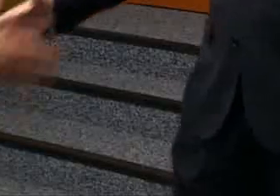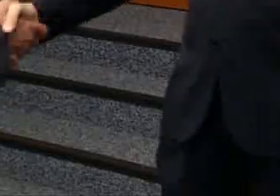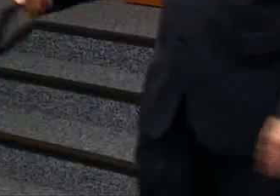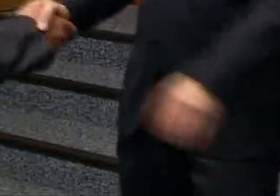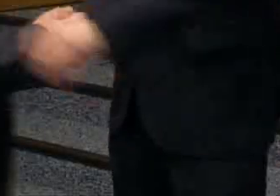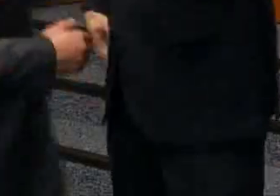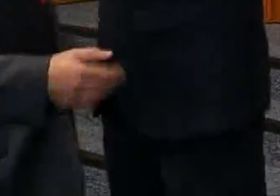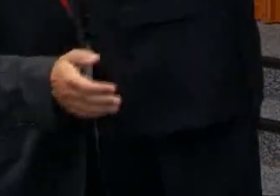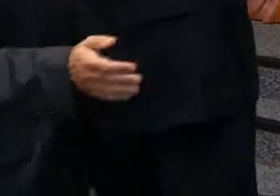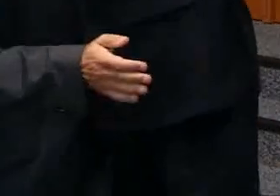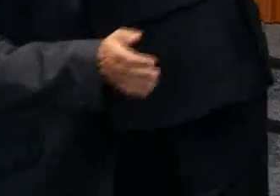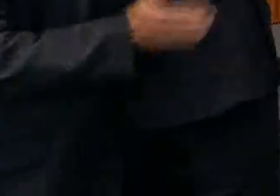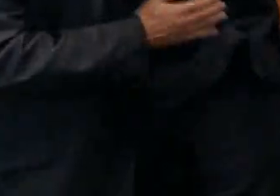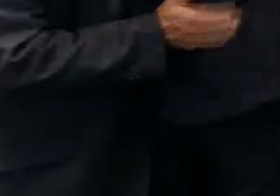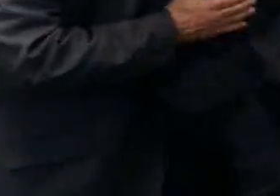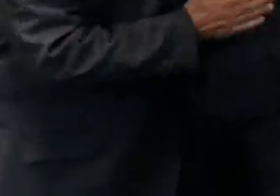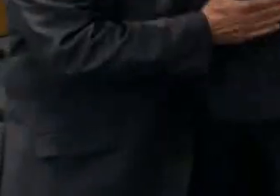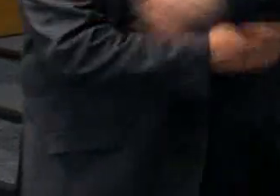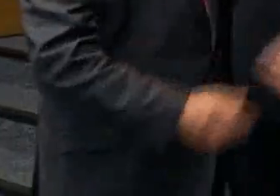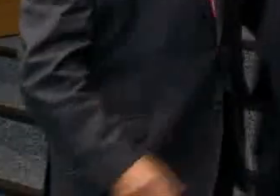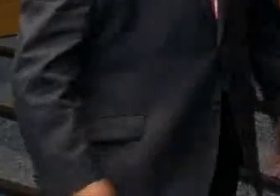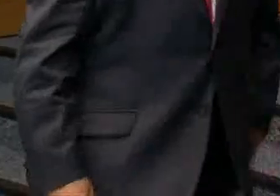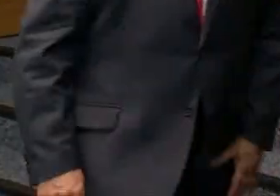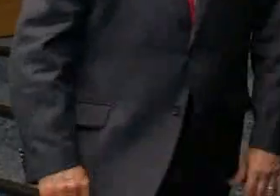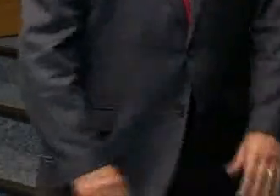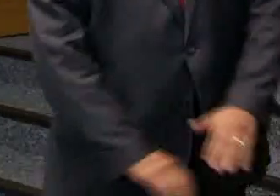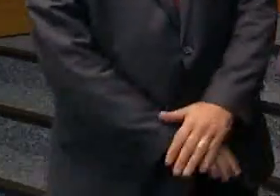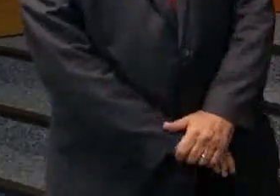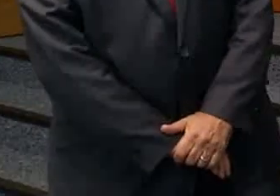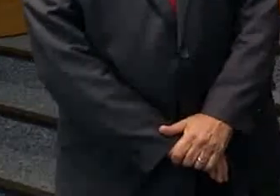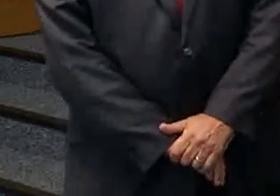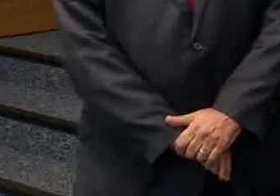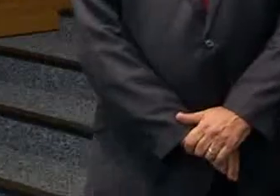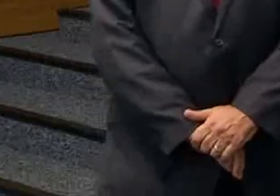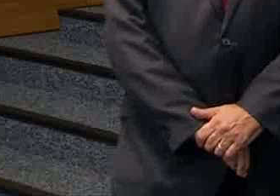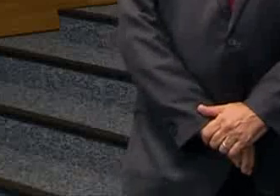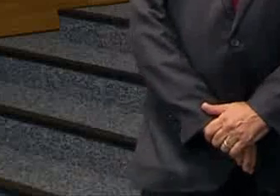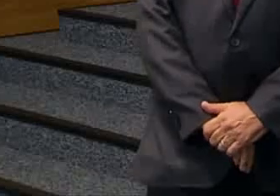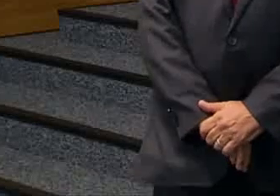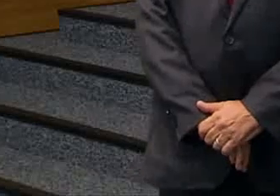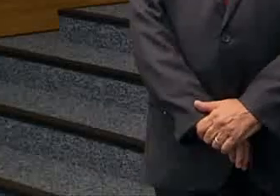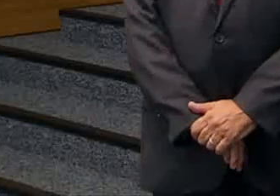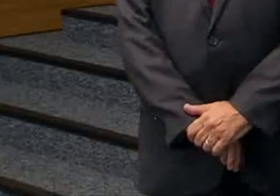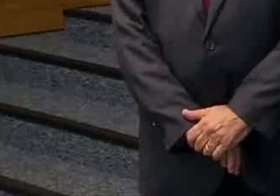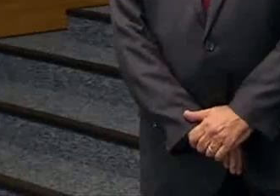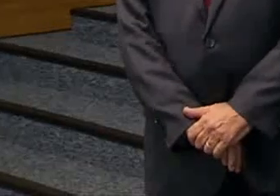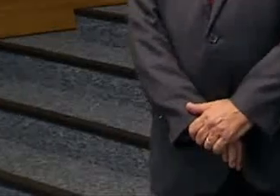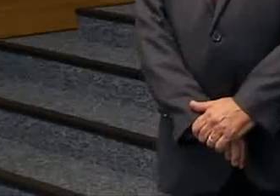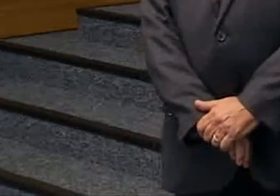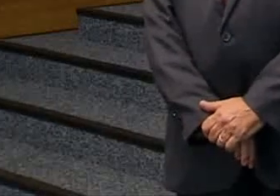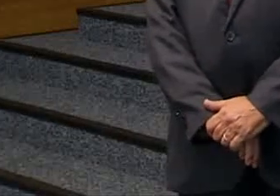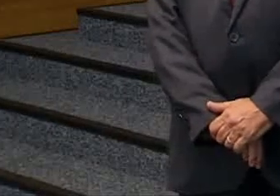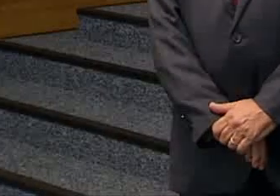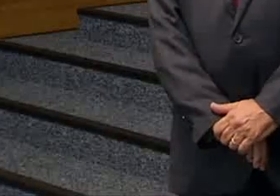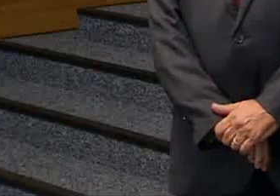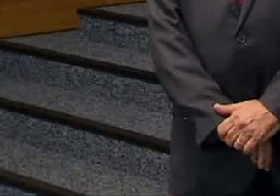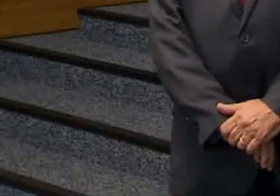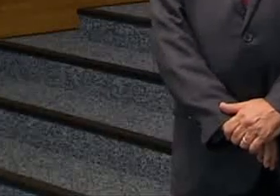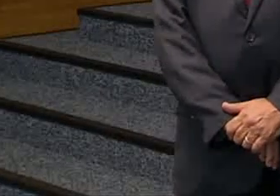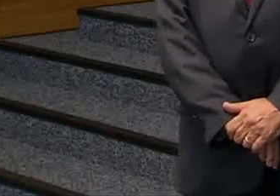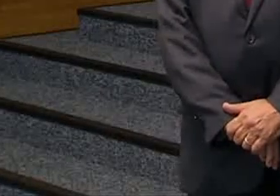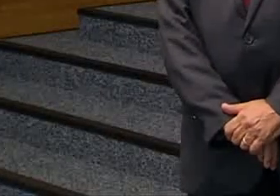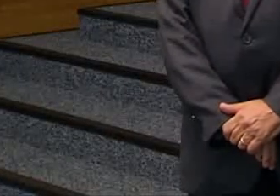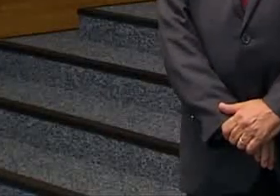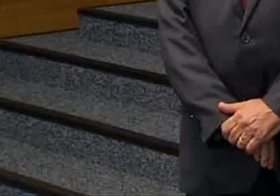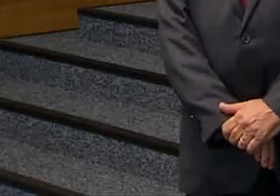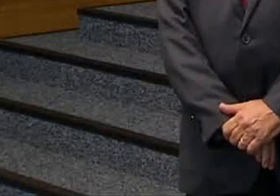Senhor Godofredo Campos Borges, apesar de ter nascido na capital paulista em 24 de outubro de 1964, foi em Sorocaba que